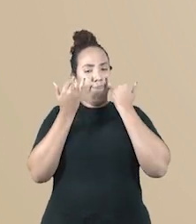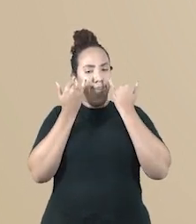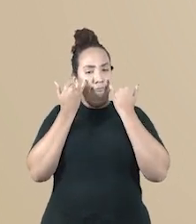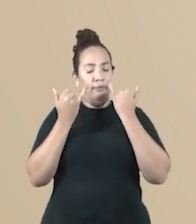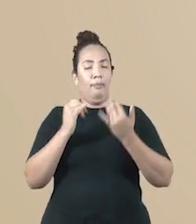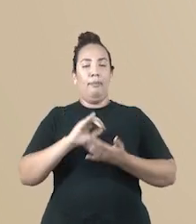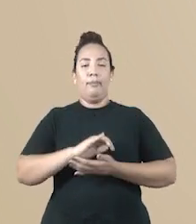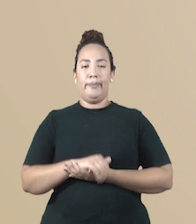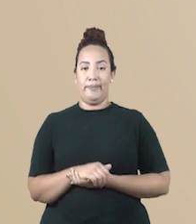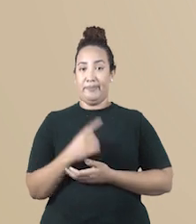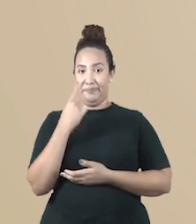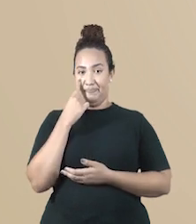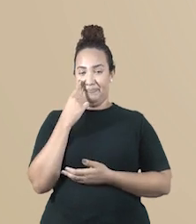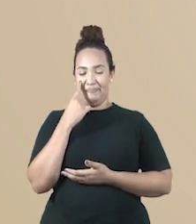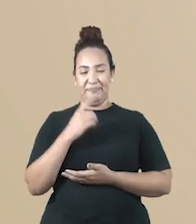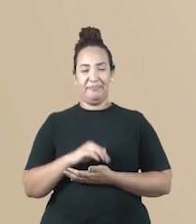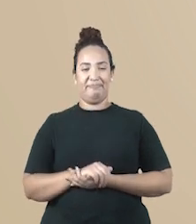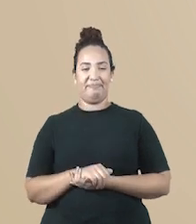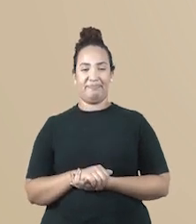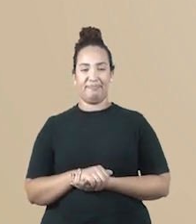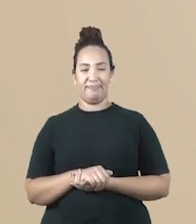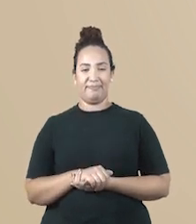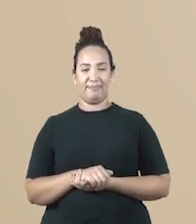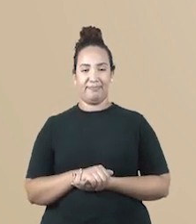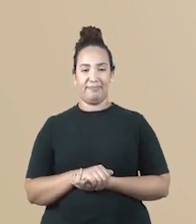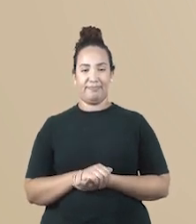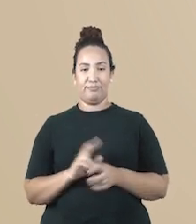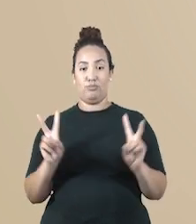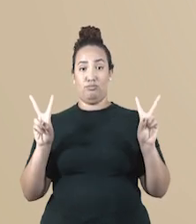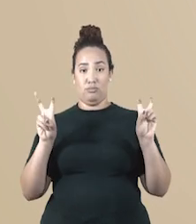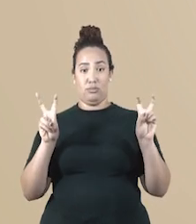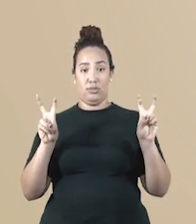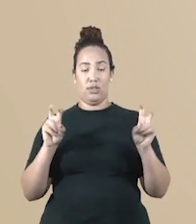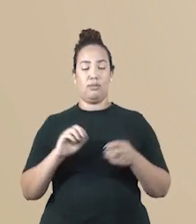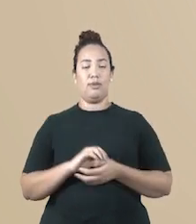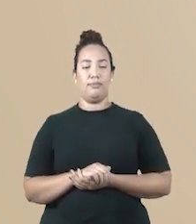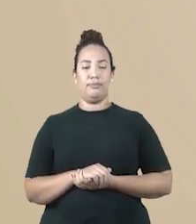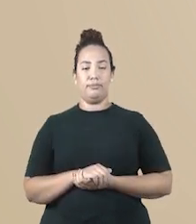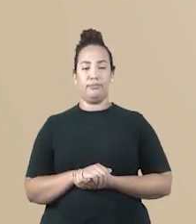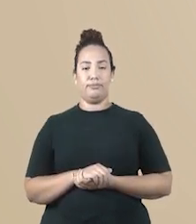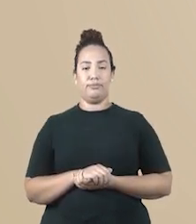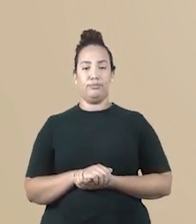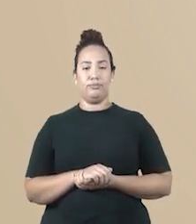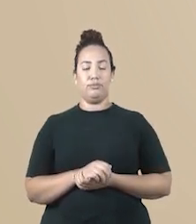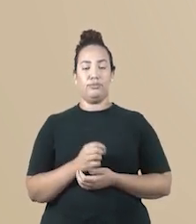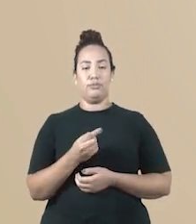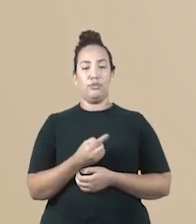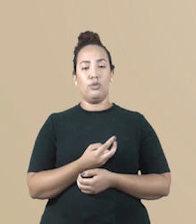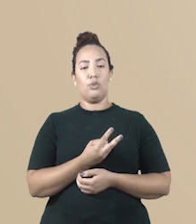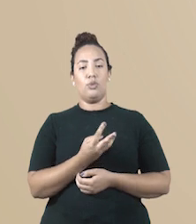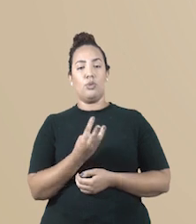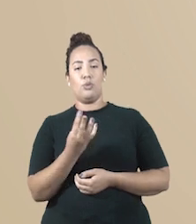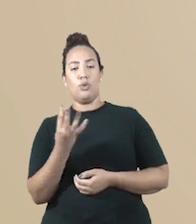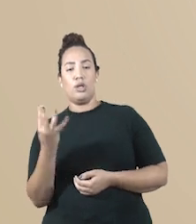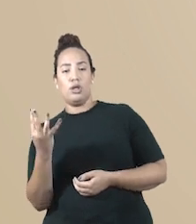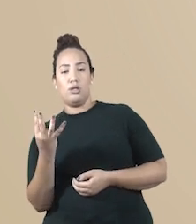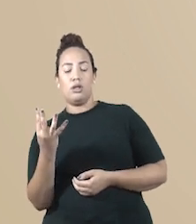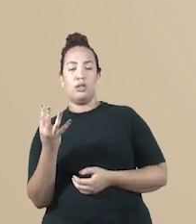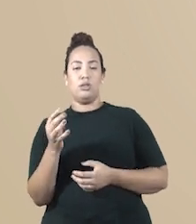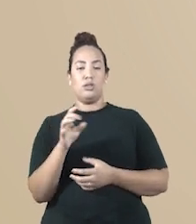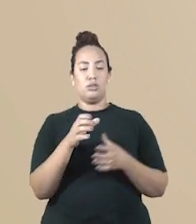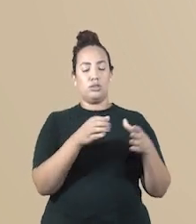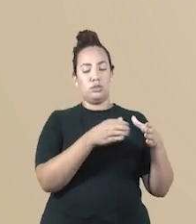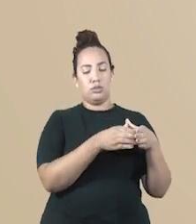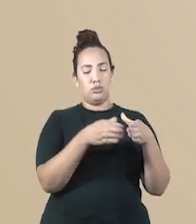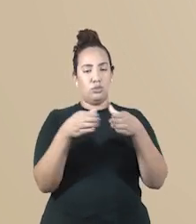algumas informações. Vejam, o título desse gráfico é Quantidade de vezes em